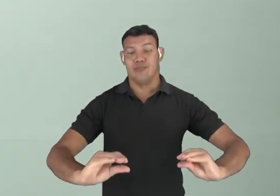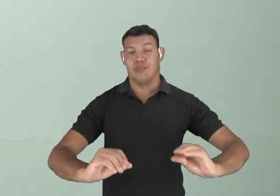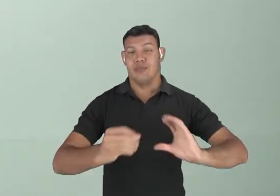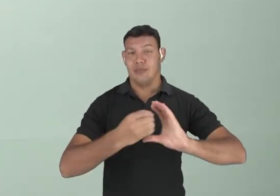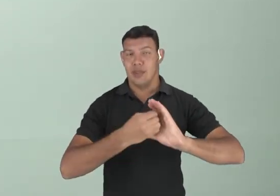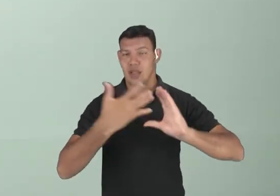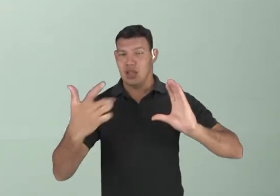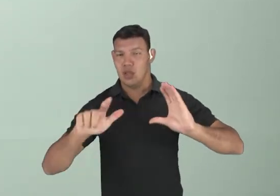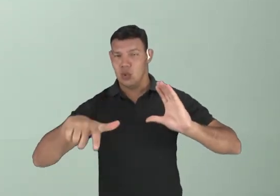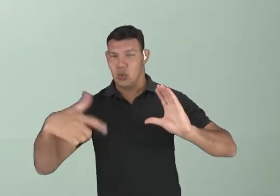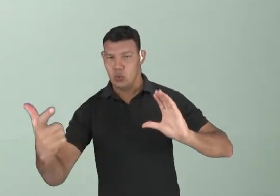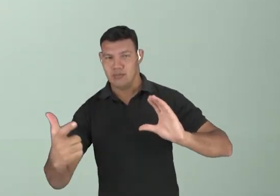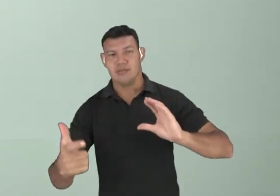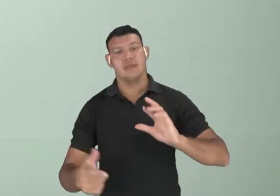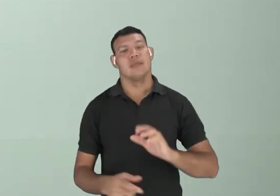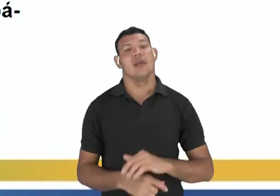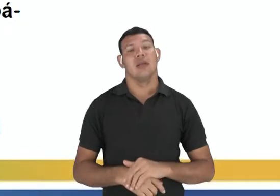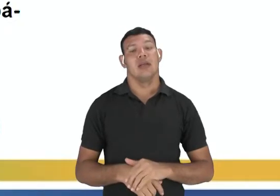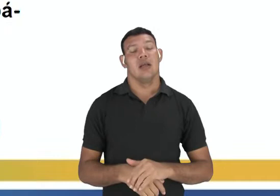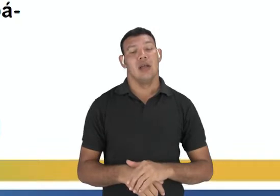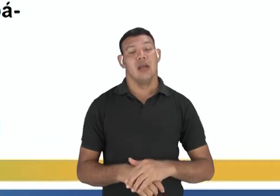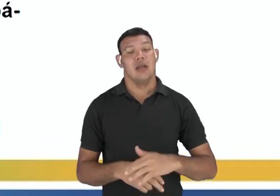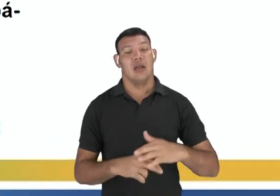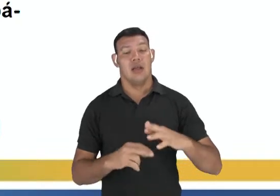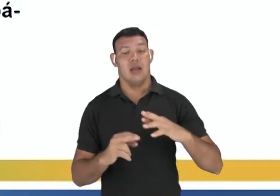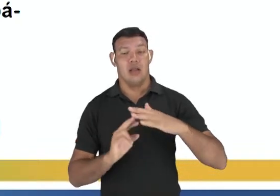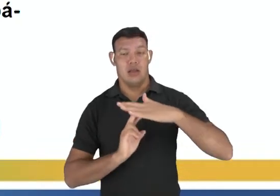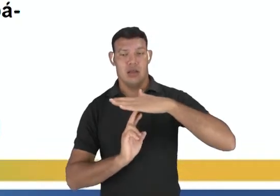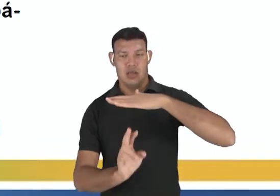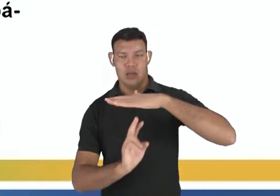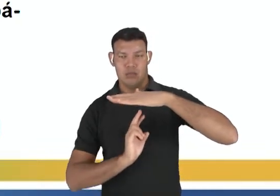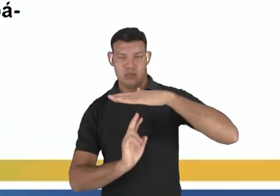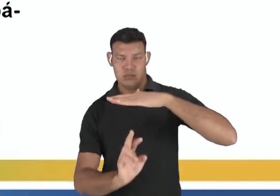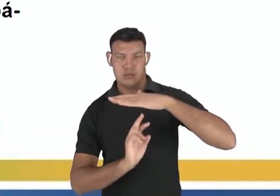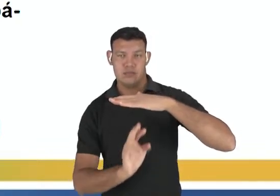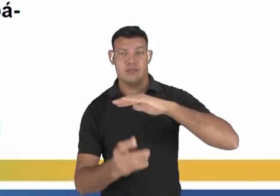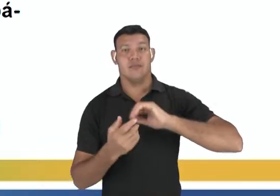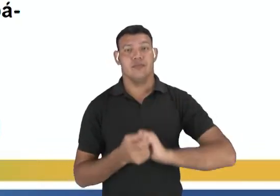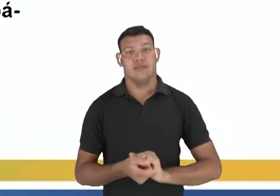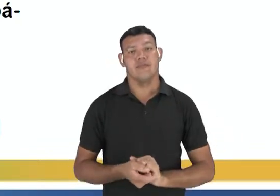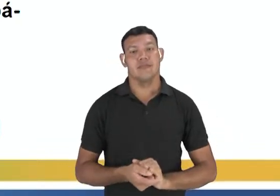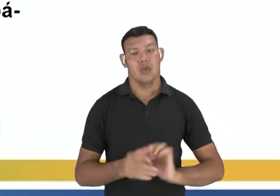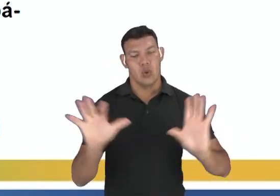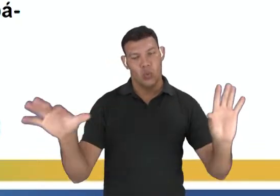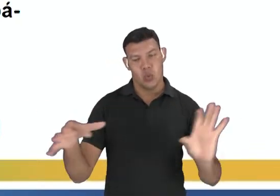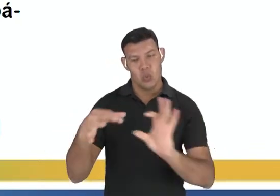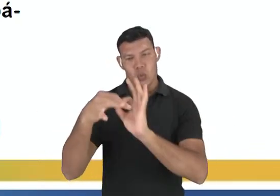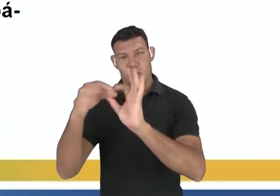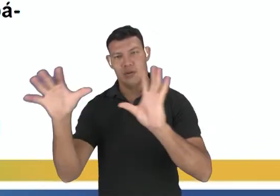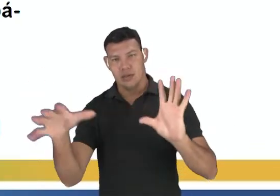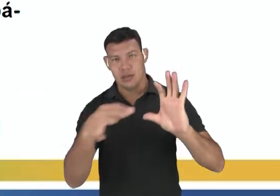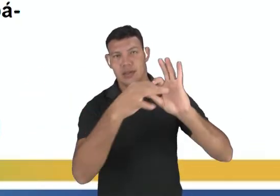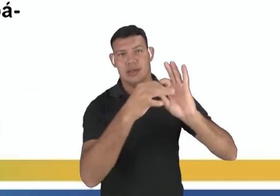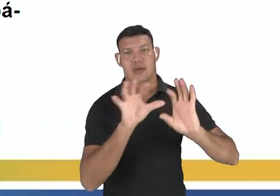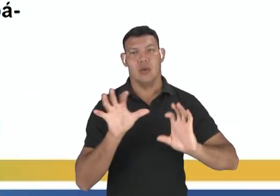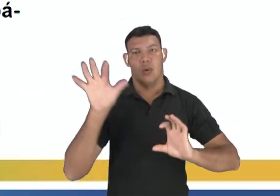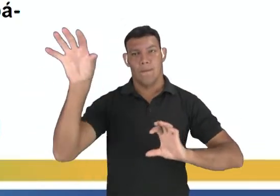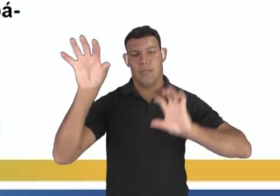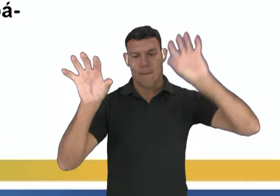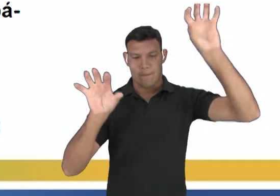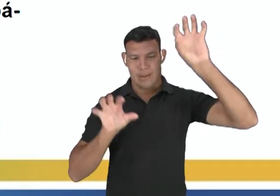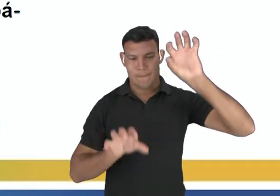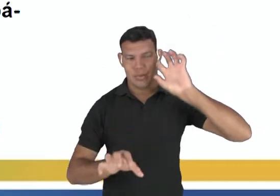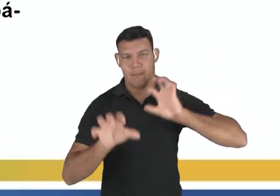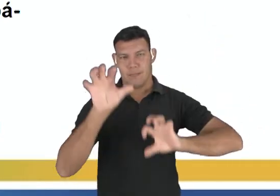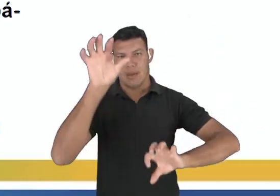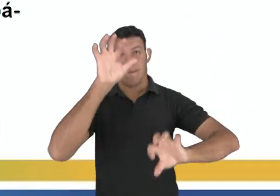aspecto aí que as rodovias tornaram-se as principais vias de ligação da região norte com as demais